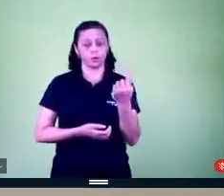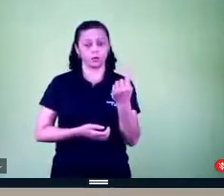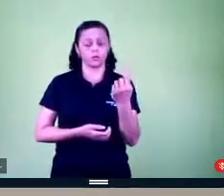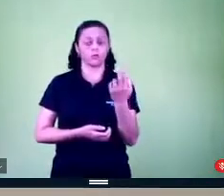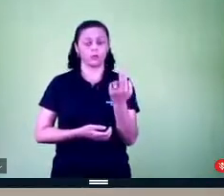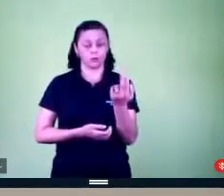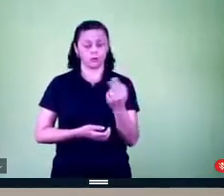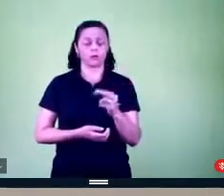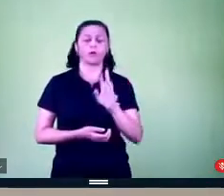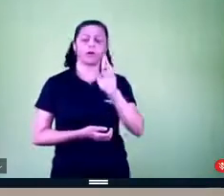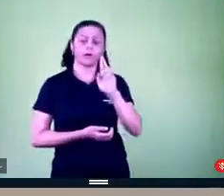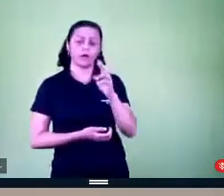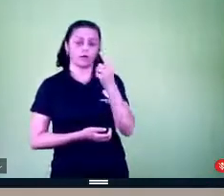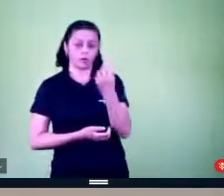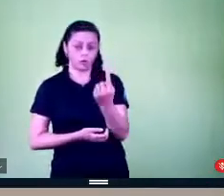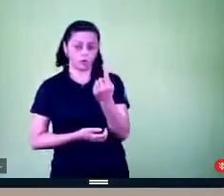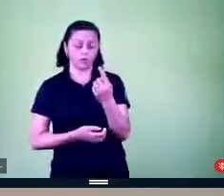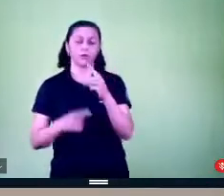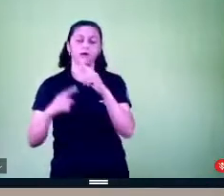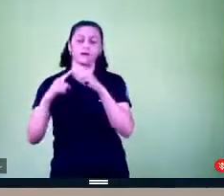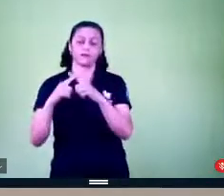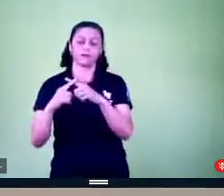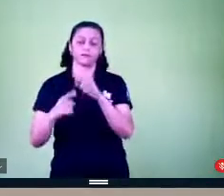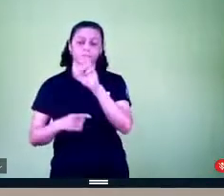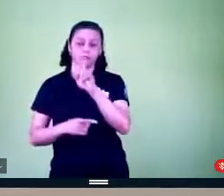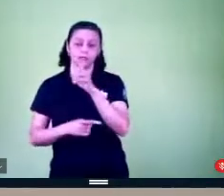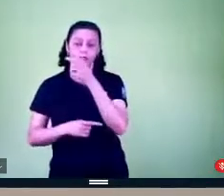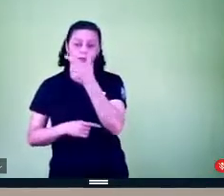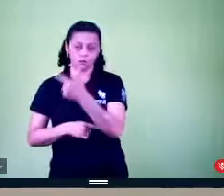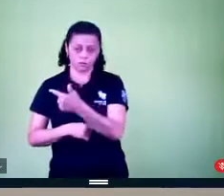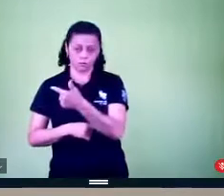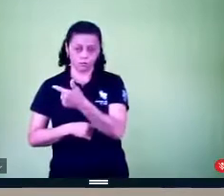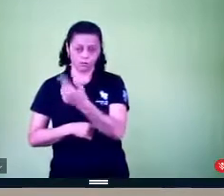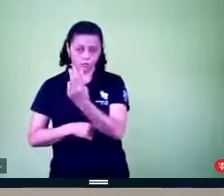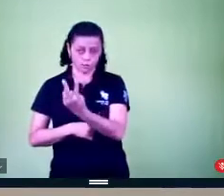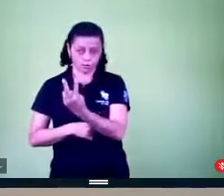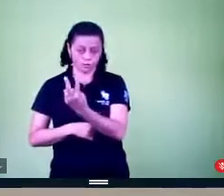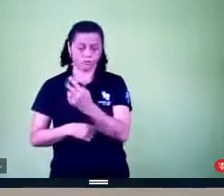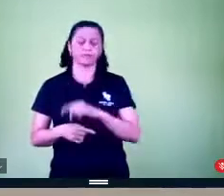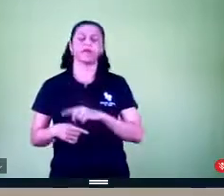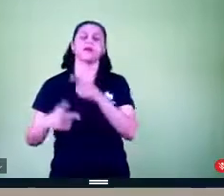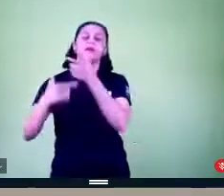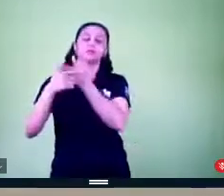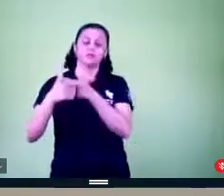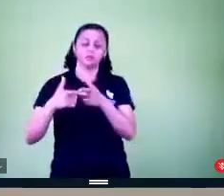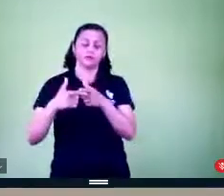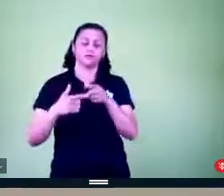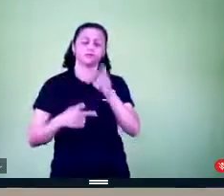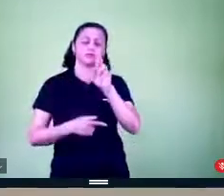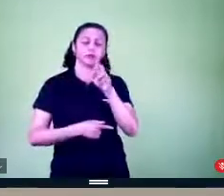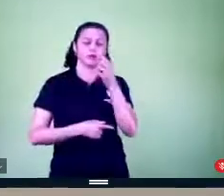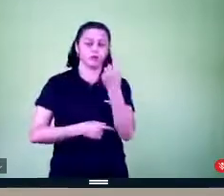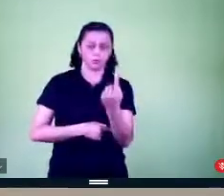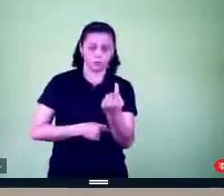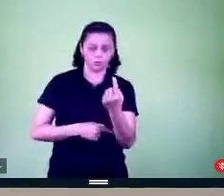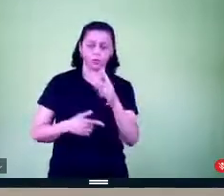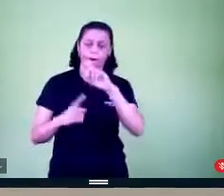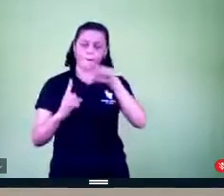vezes R2 dividido por R1 mais R2, que